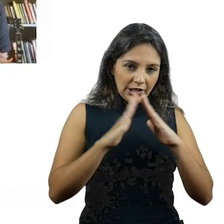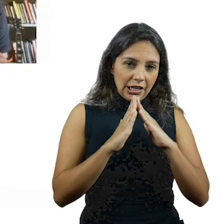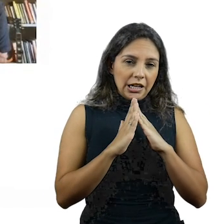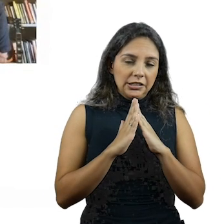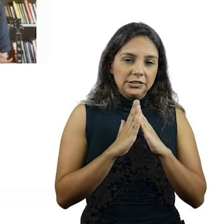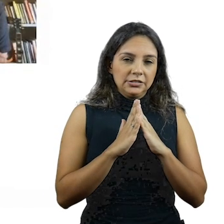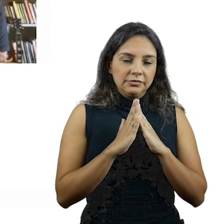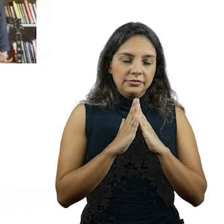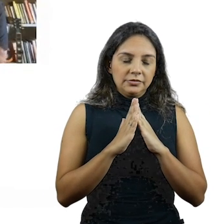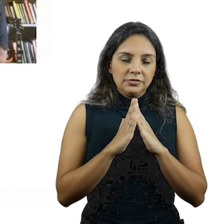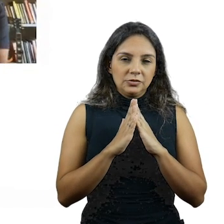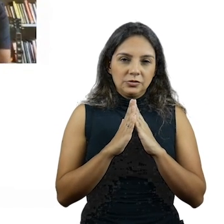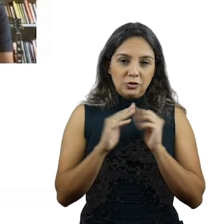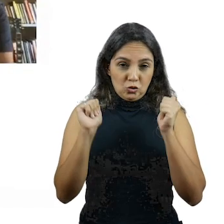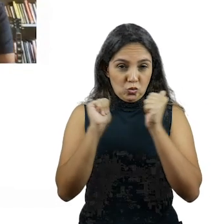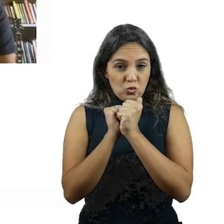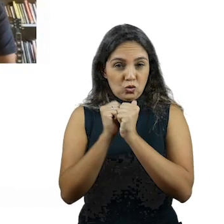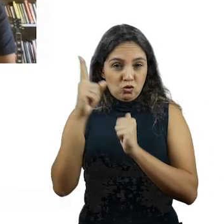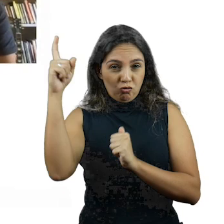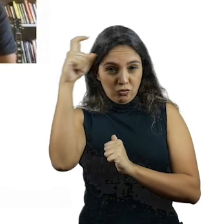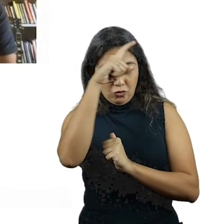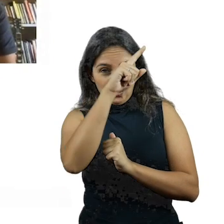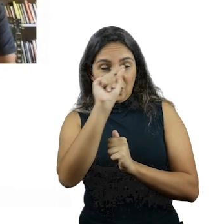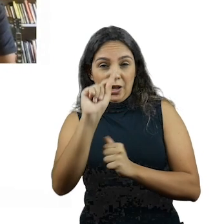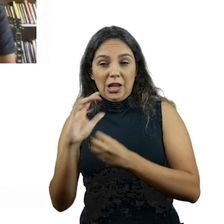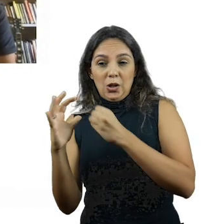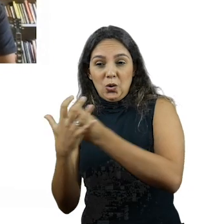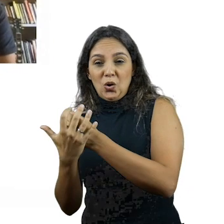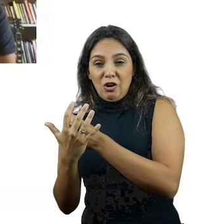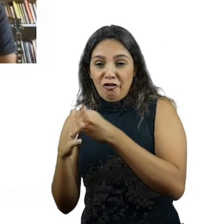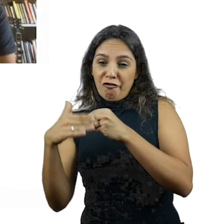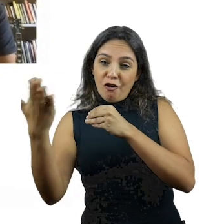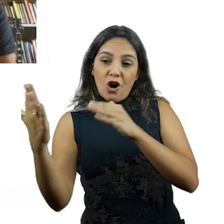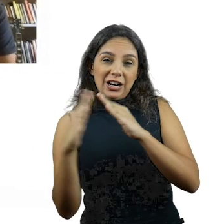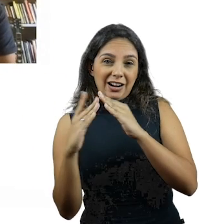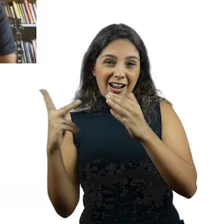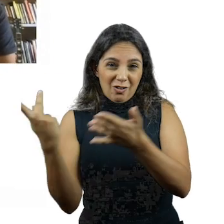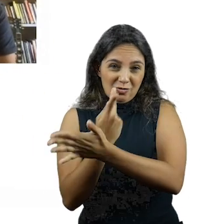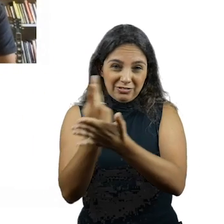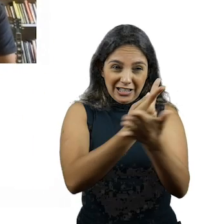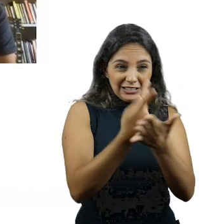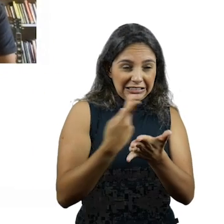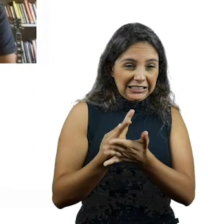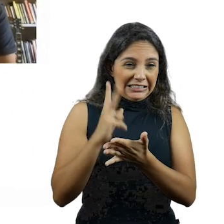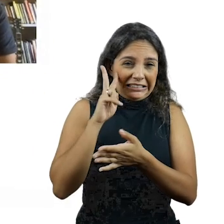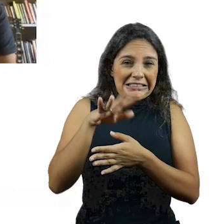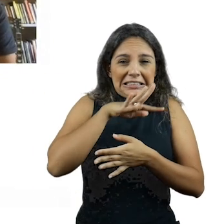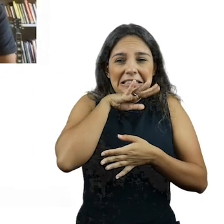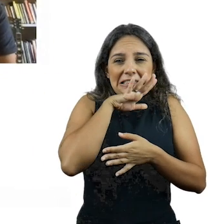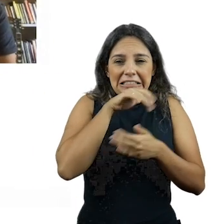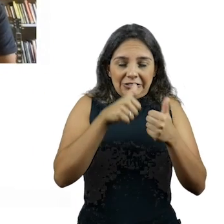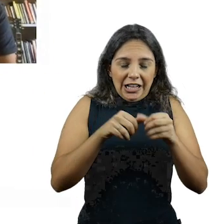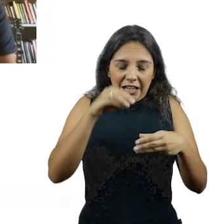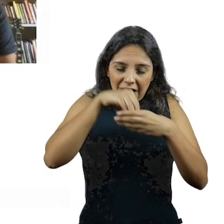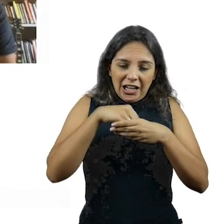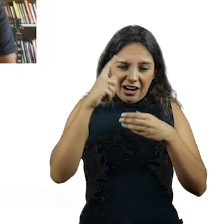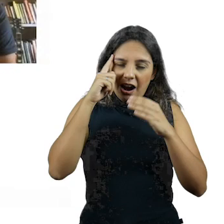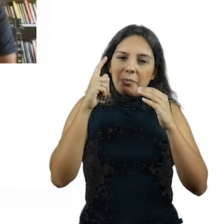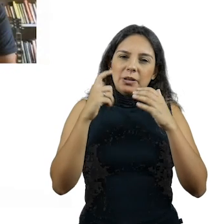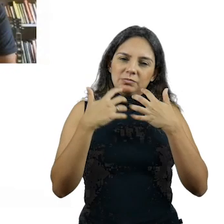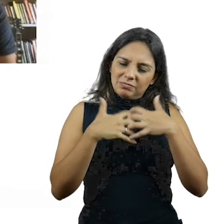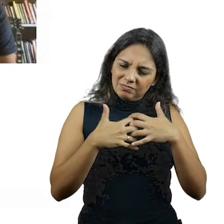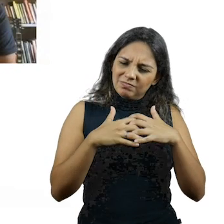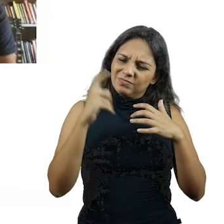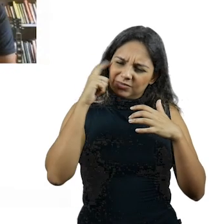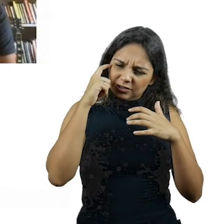Associada à dificuldade dos acontecimentos, né? Está nos fazendo cada dia mais refletir